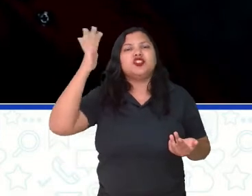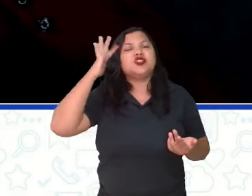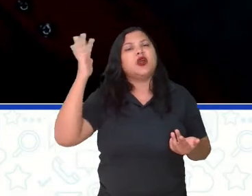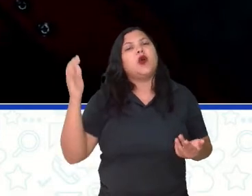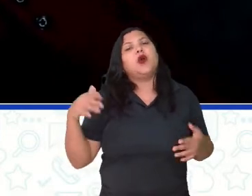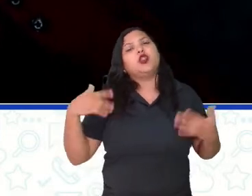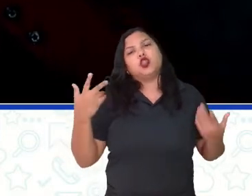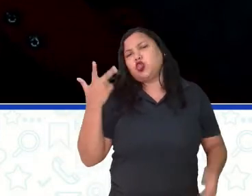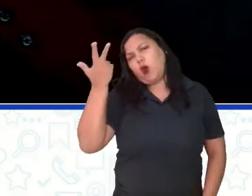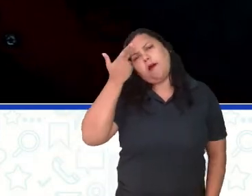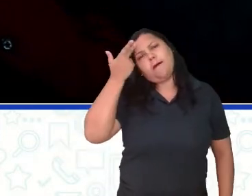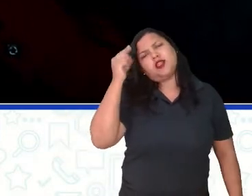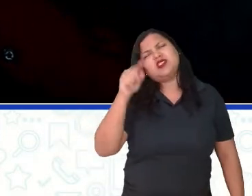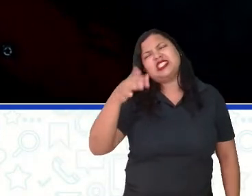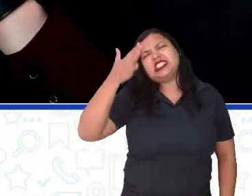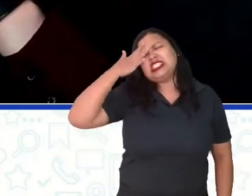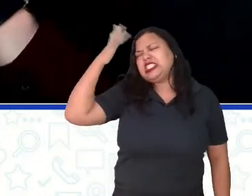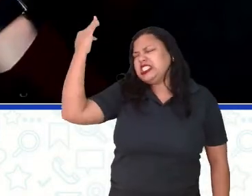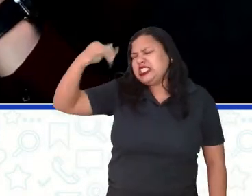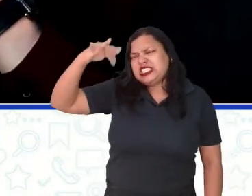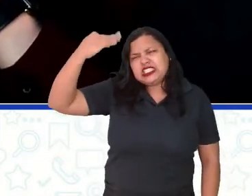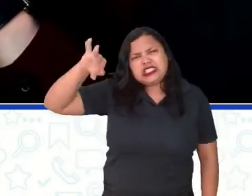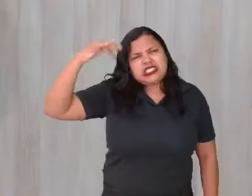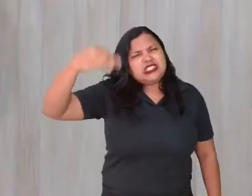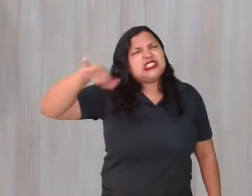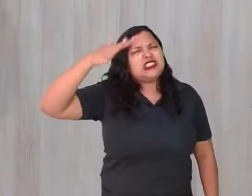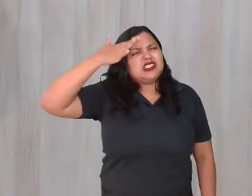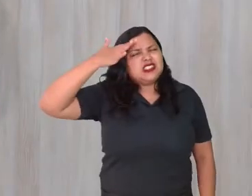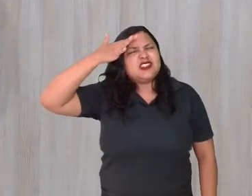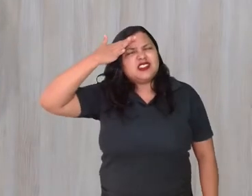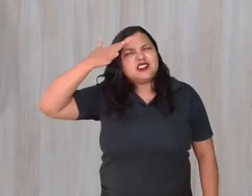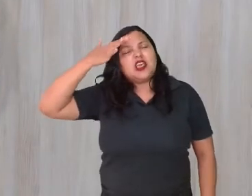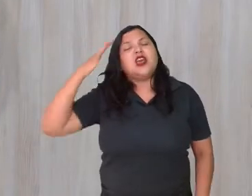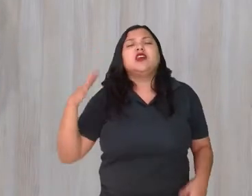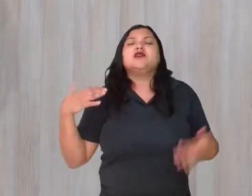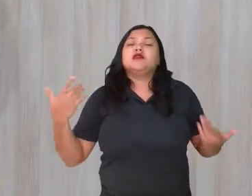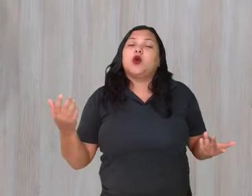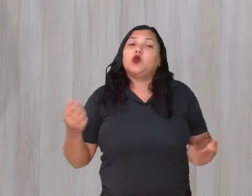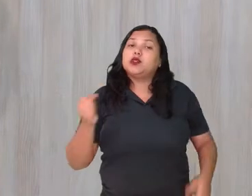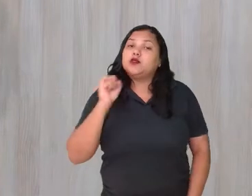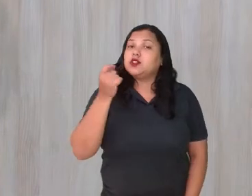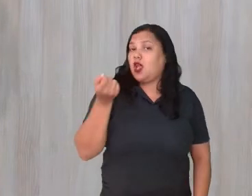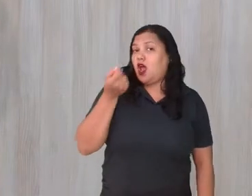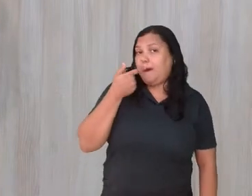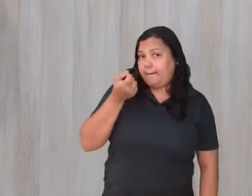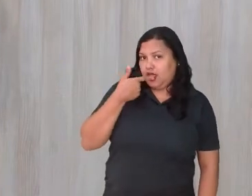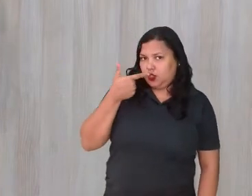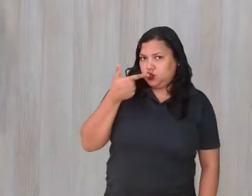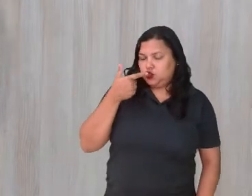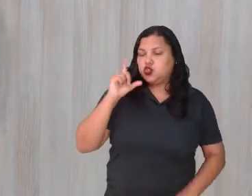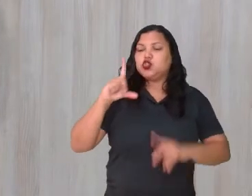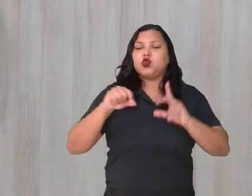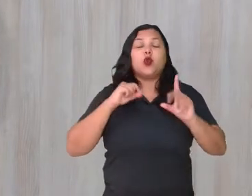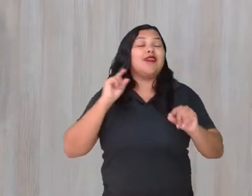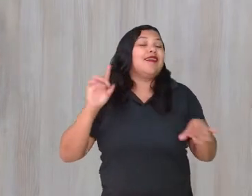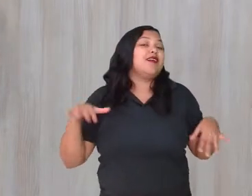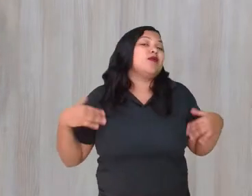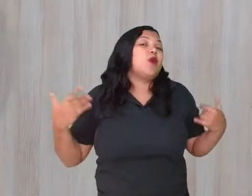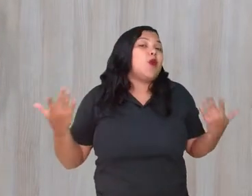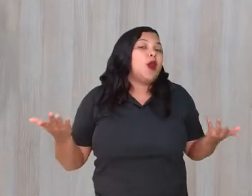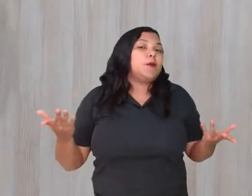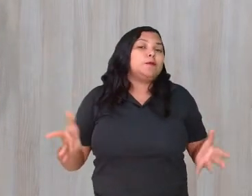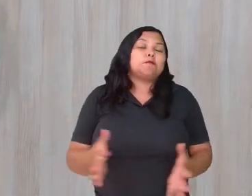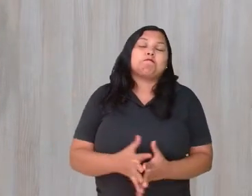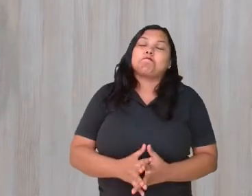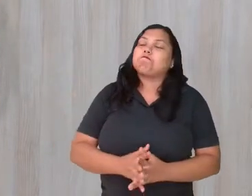muito comum, ou seja, você às vezes está com uma dor de cabeça, alguma coisa desse tipo, e se você for tomar um remédio para aliviar essa dor de cabeça,